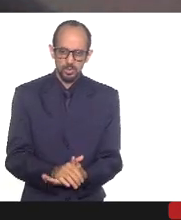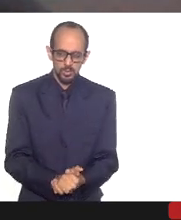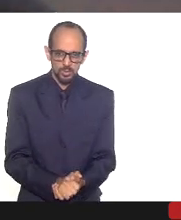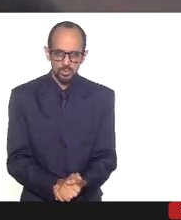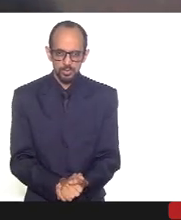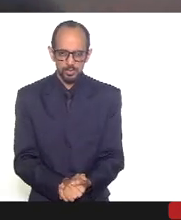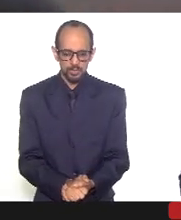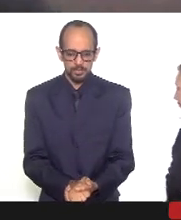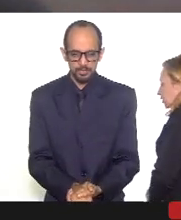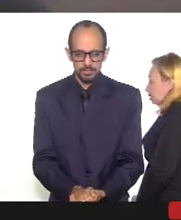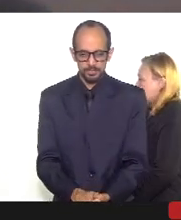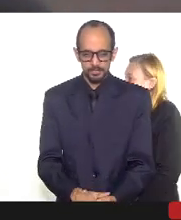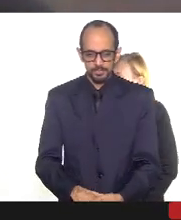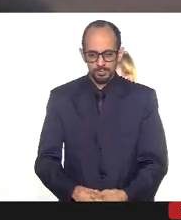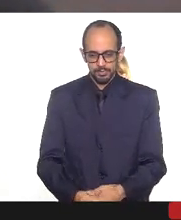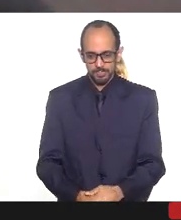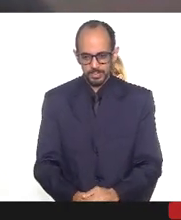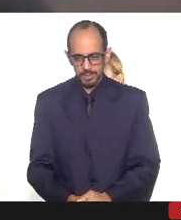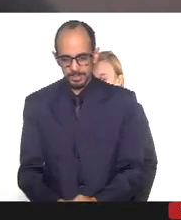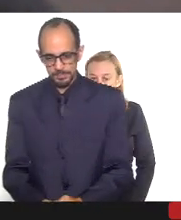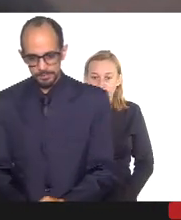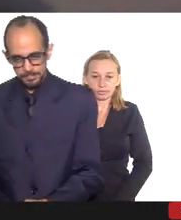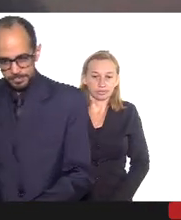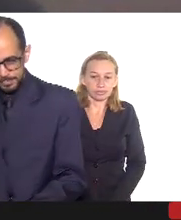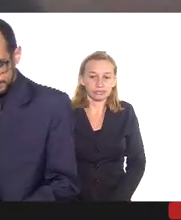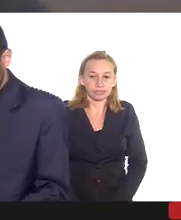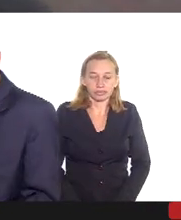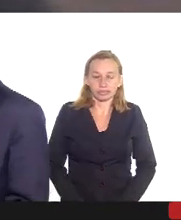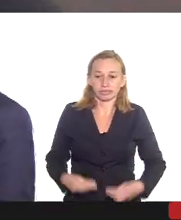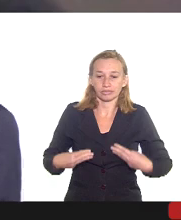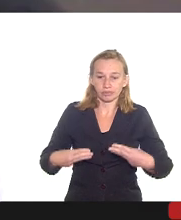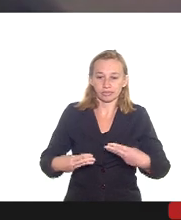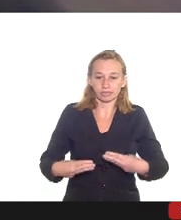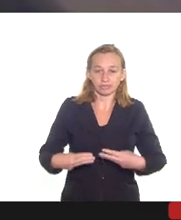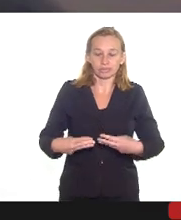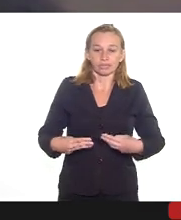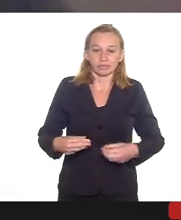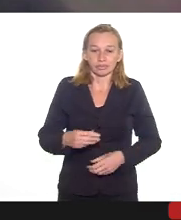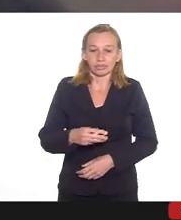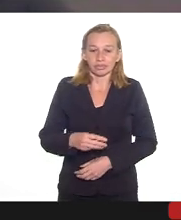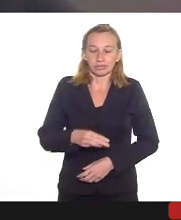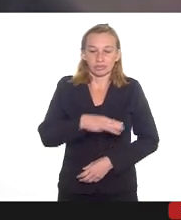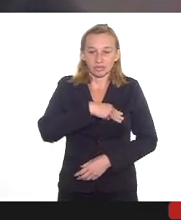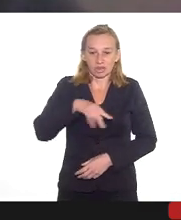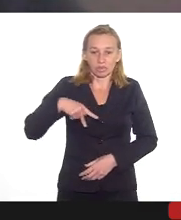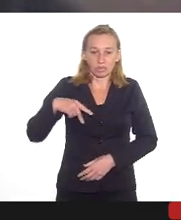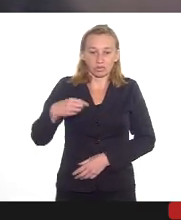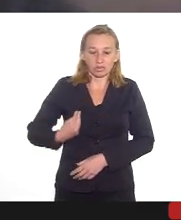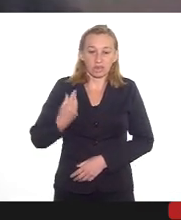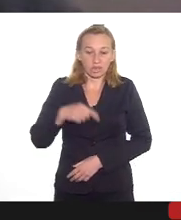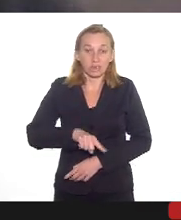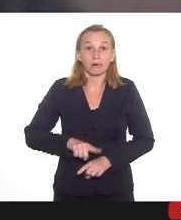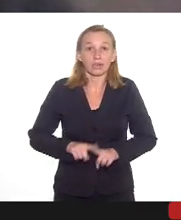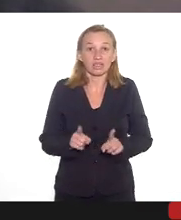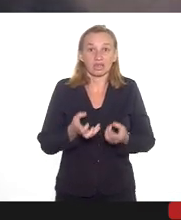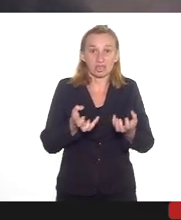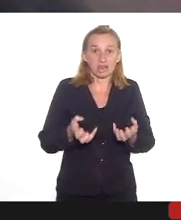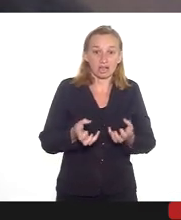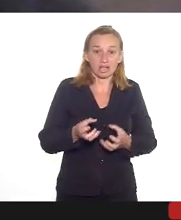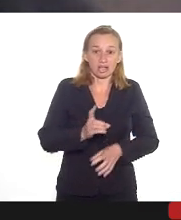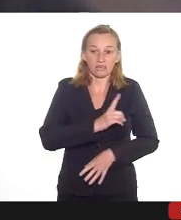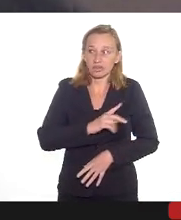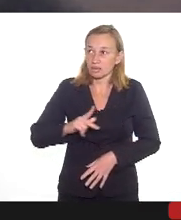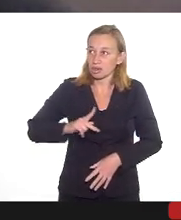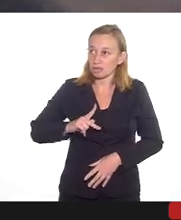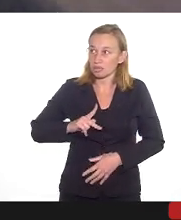minha fala, eu quero solicitar aqui, infelizmente, eu acho que o Ministério Público e a Defensoria Pública não estão aqui, mas a gente quer que o Ministério Público e a Defensoria Pública e o